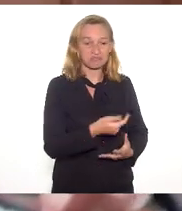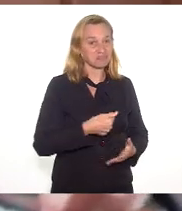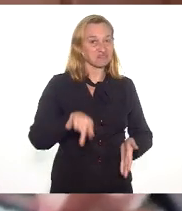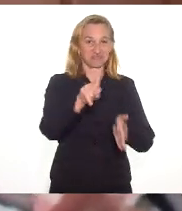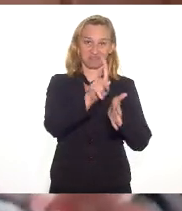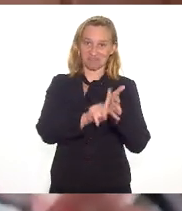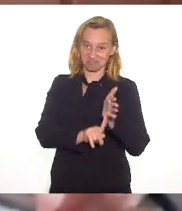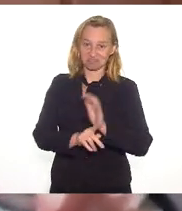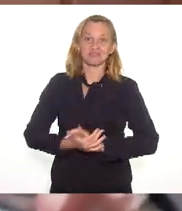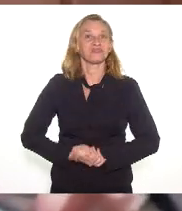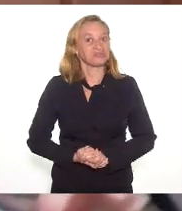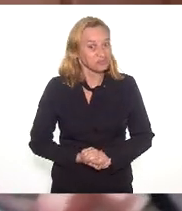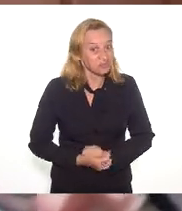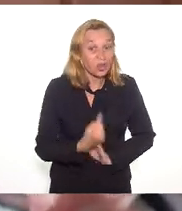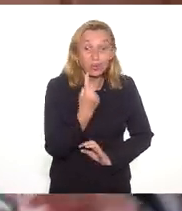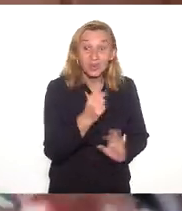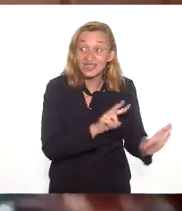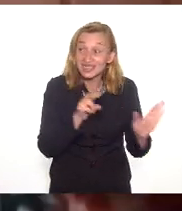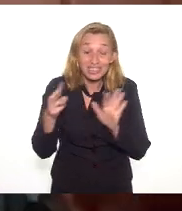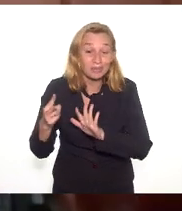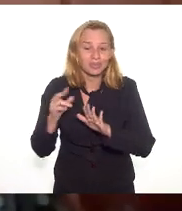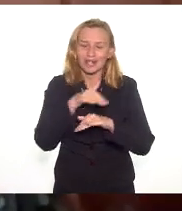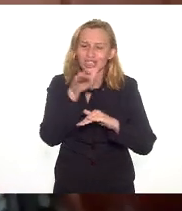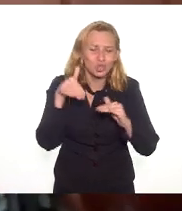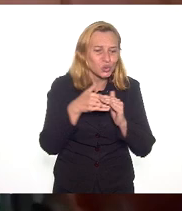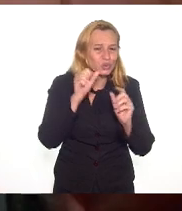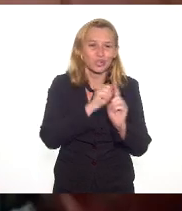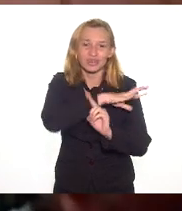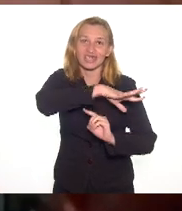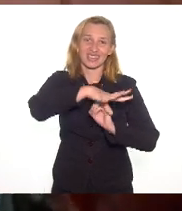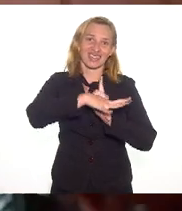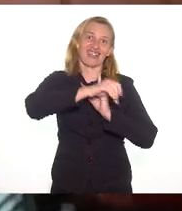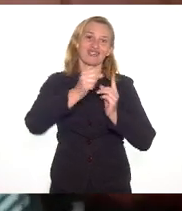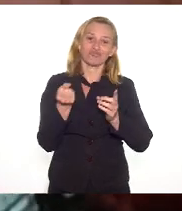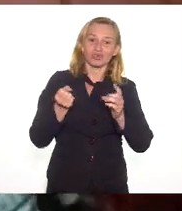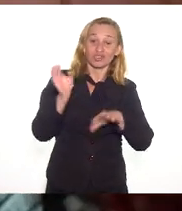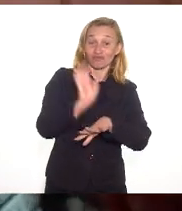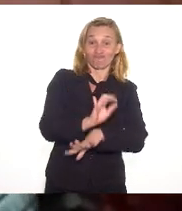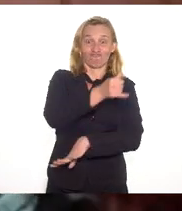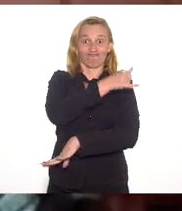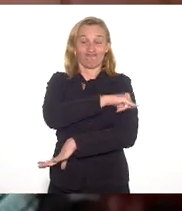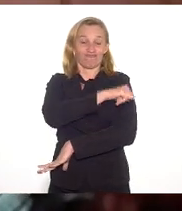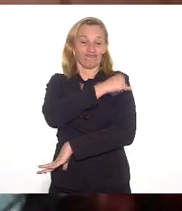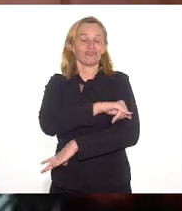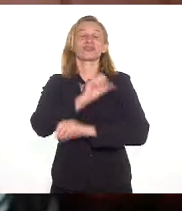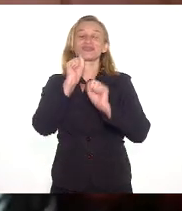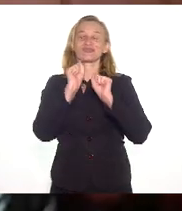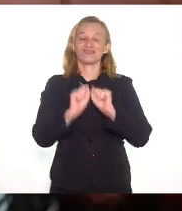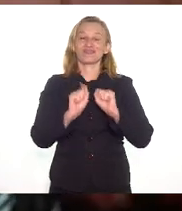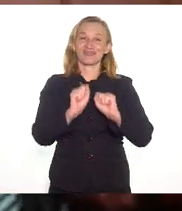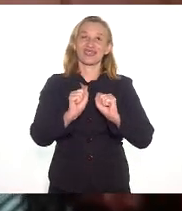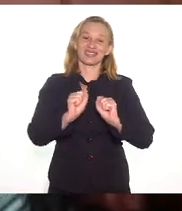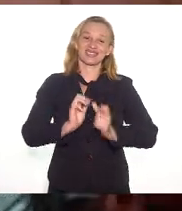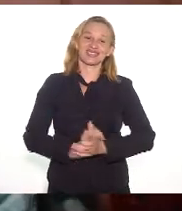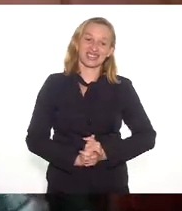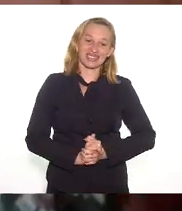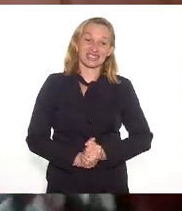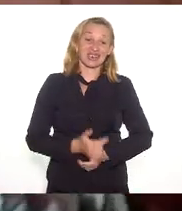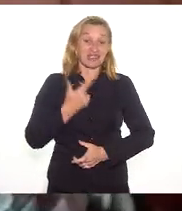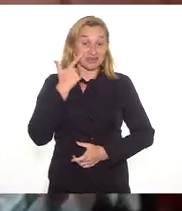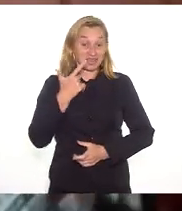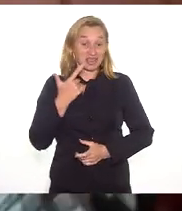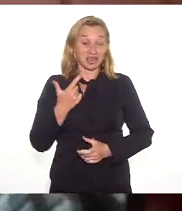É, trazendo uma semana para que toda a sociedade do Estado do Rio de Janeiro possa se debruçar sobre o tema